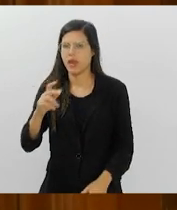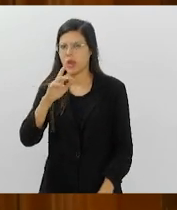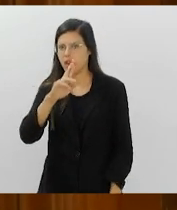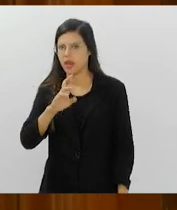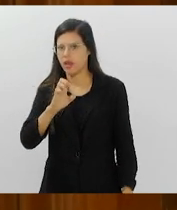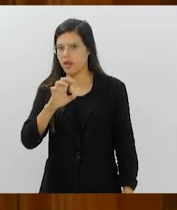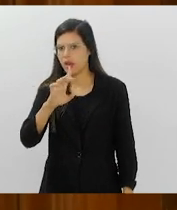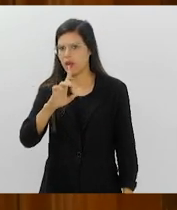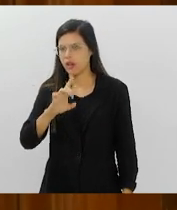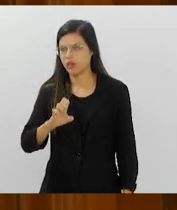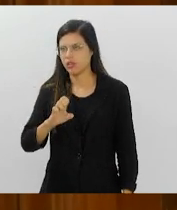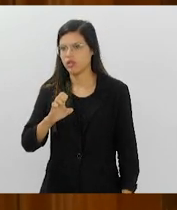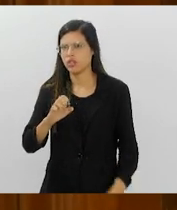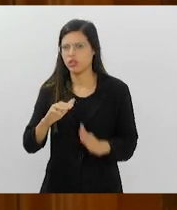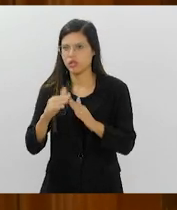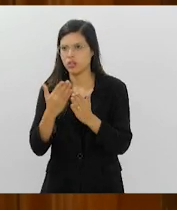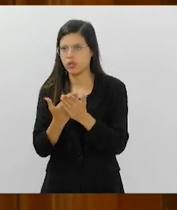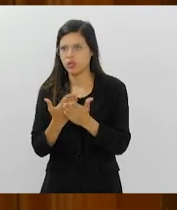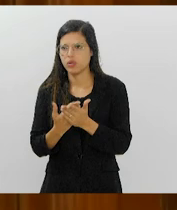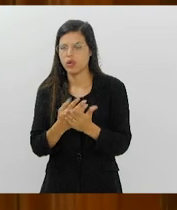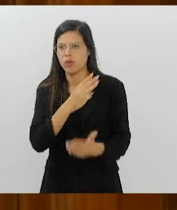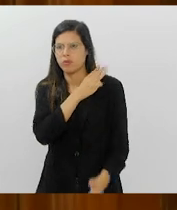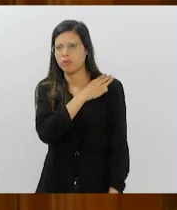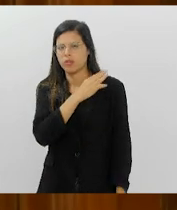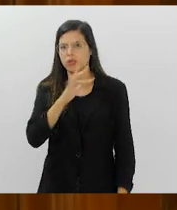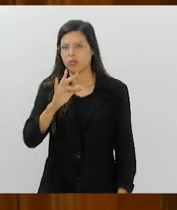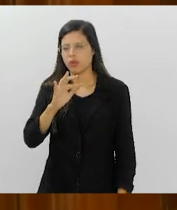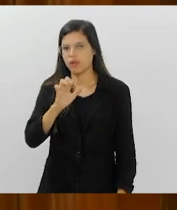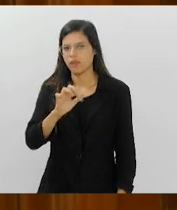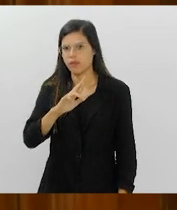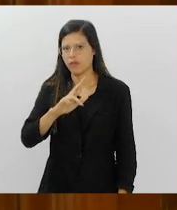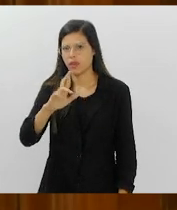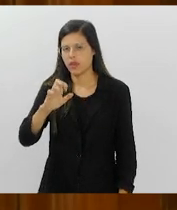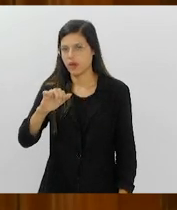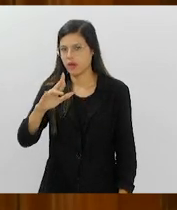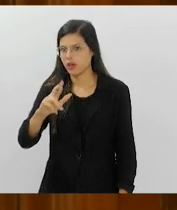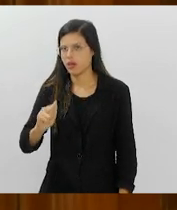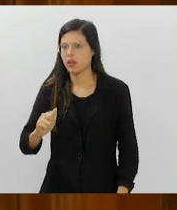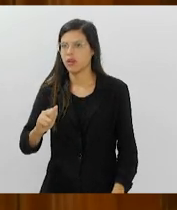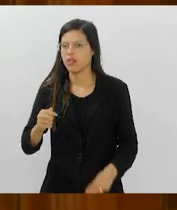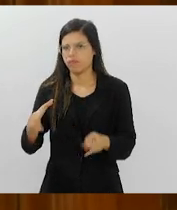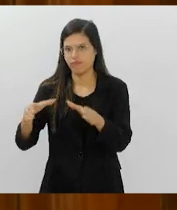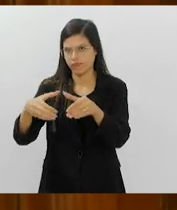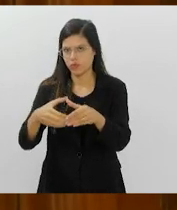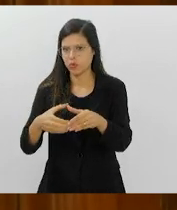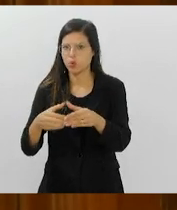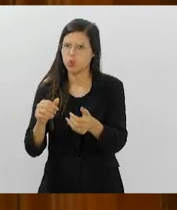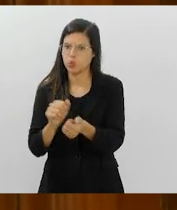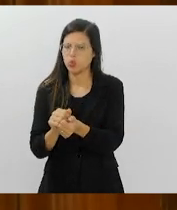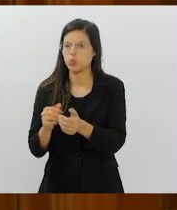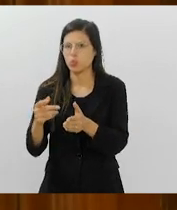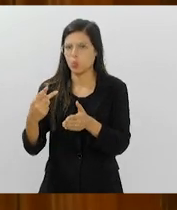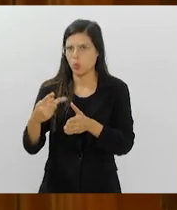Major Ferreira, também da minha turma, que, junto com a sua equipe, obviamente,